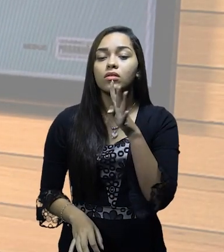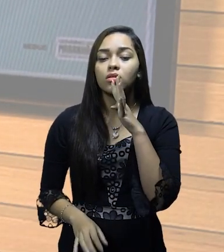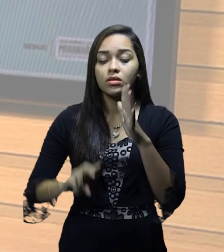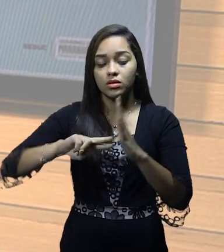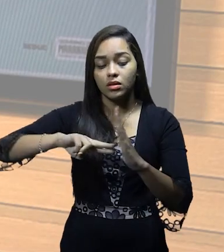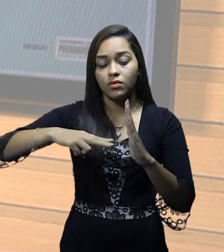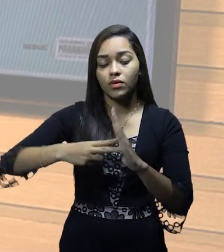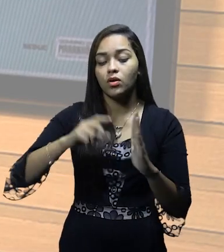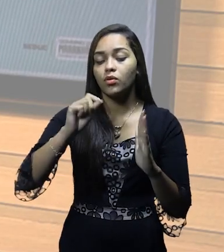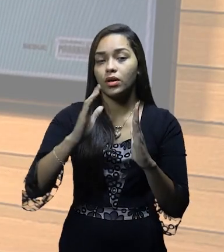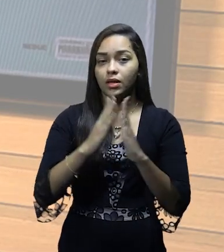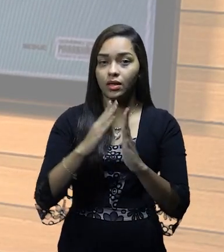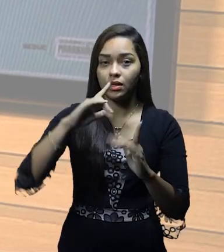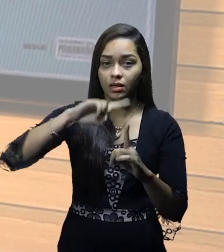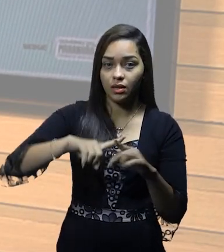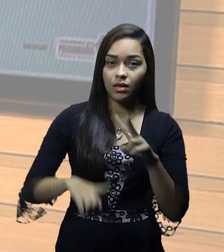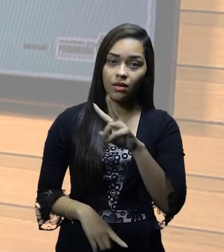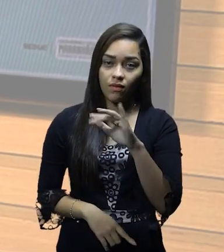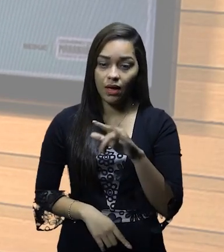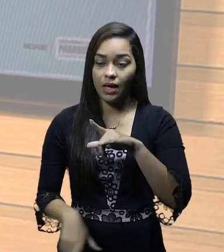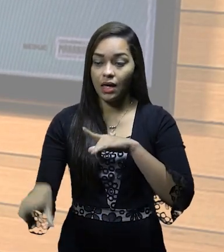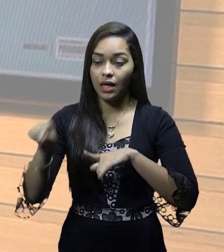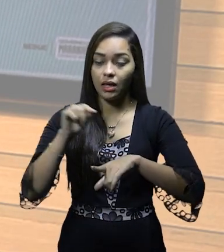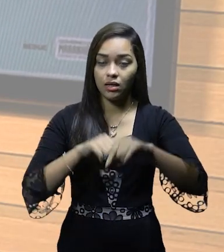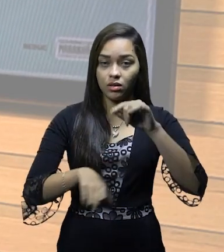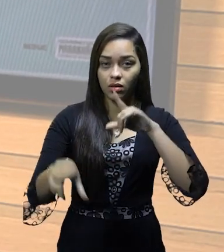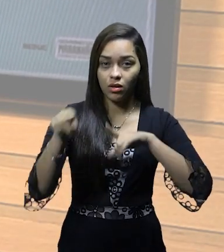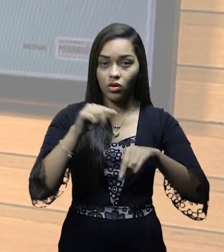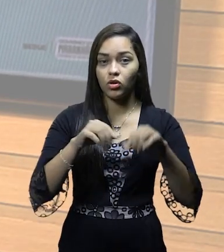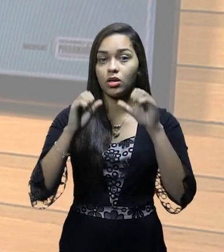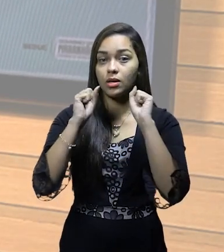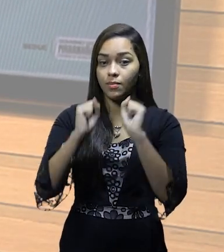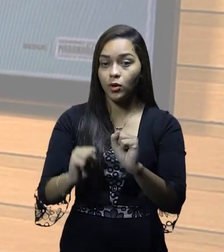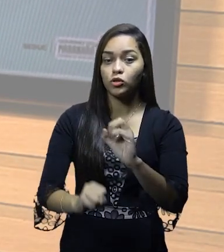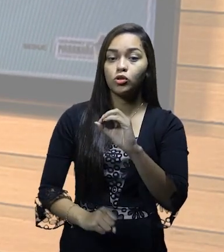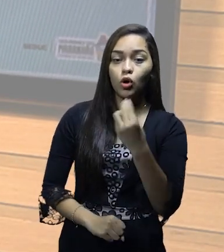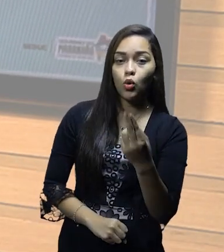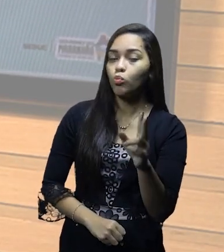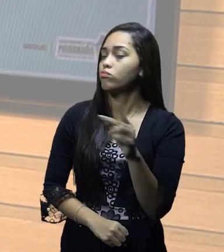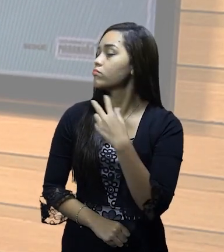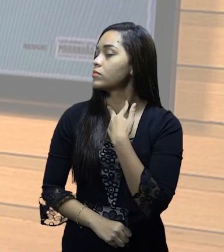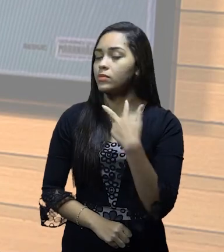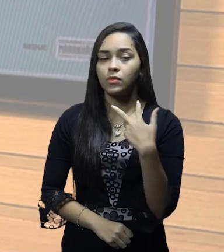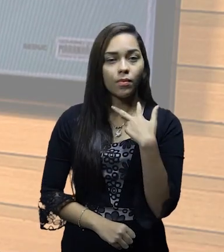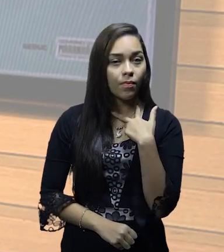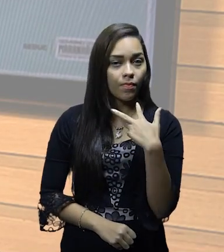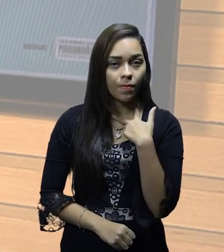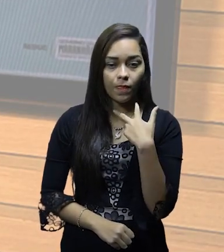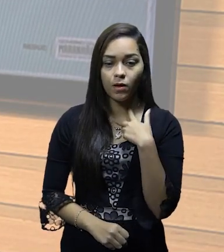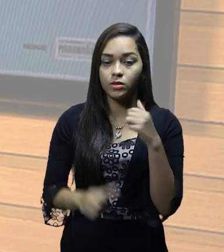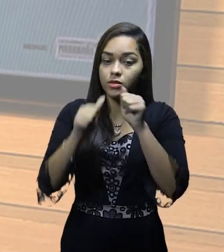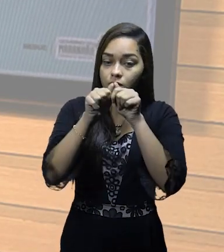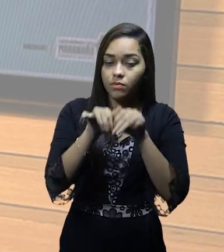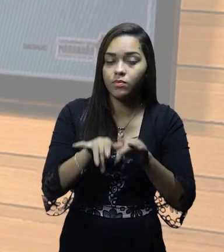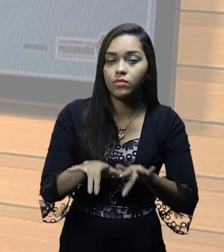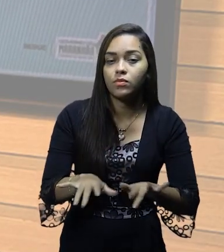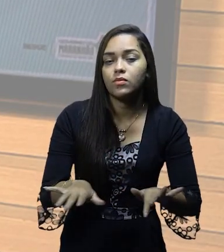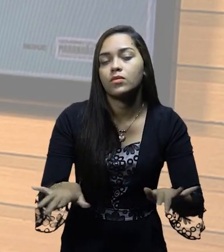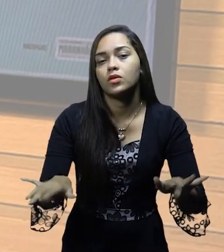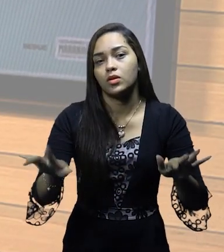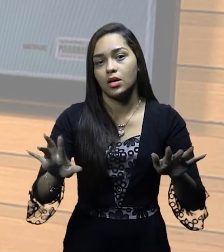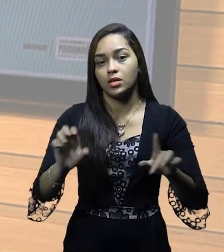controla o conhecimento, significa que a igreja vai selecionar aquilo que pode ou não pode